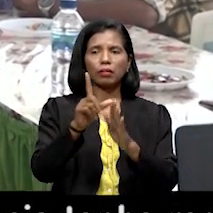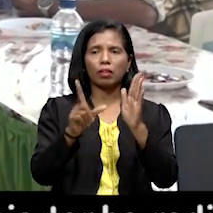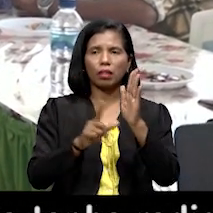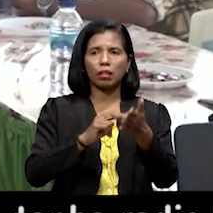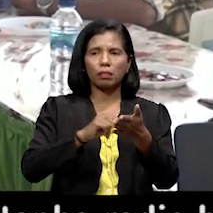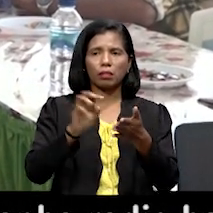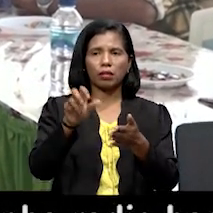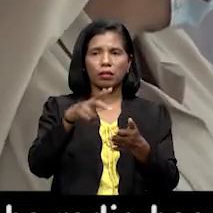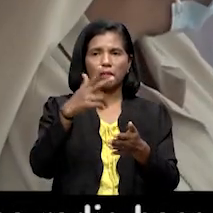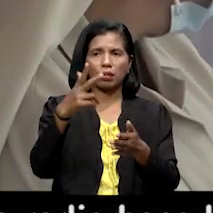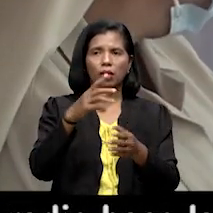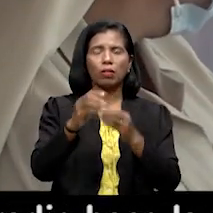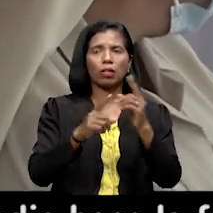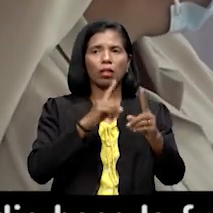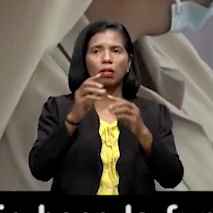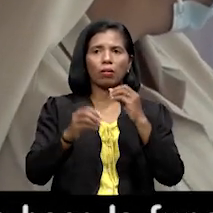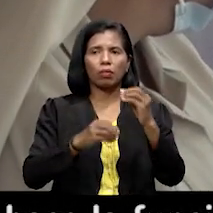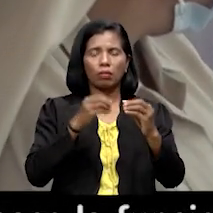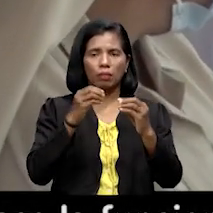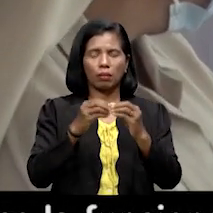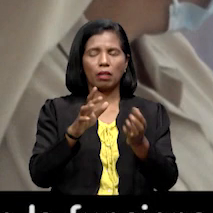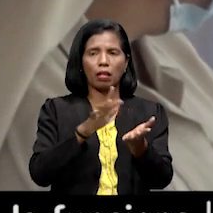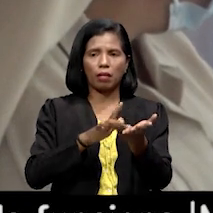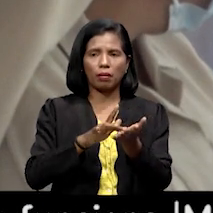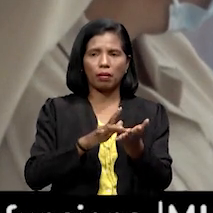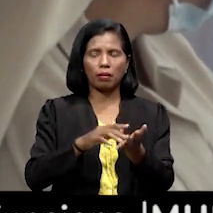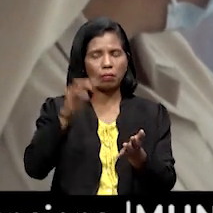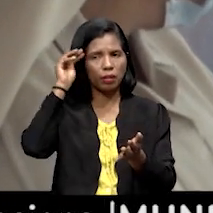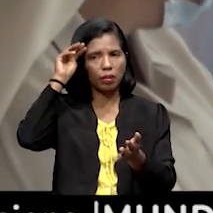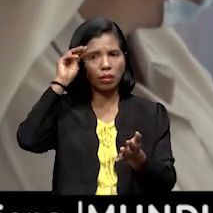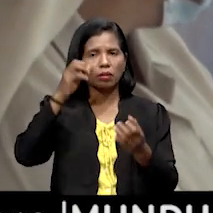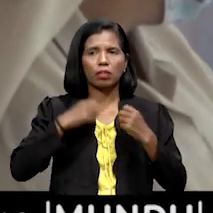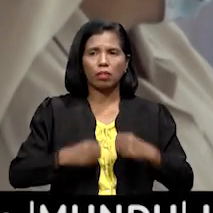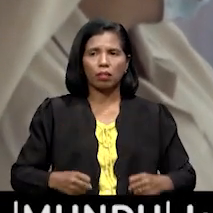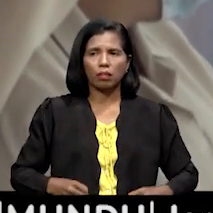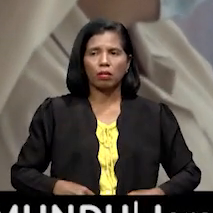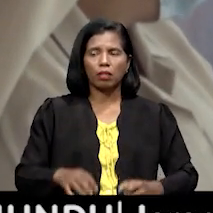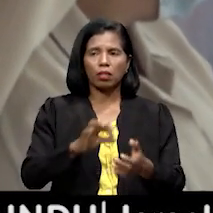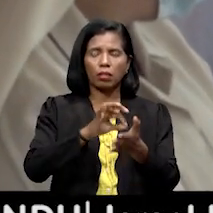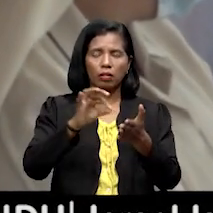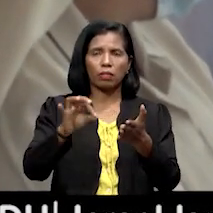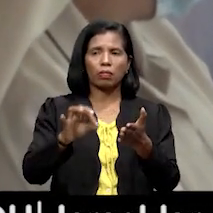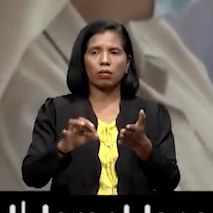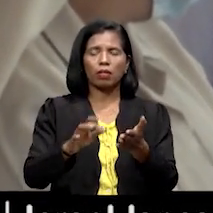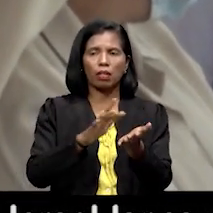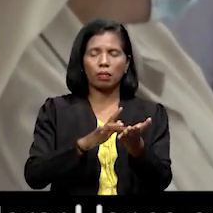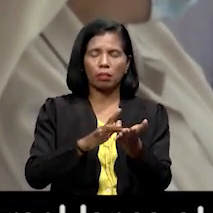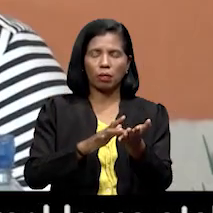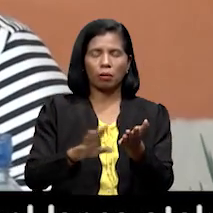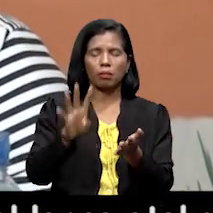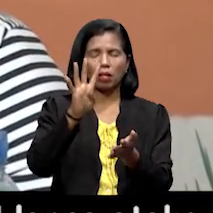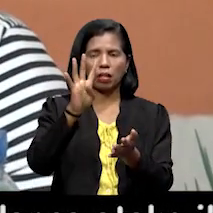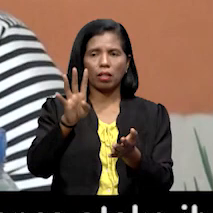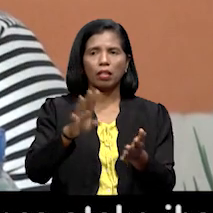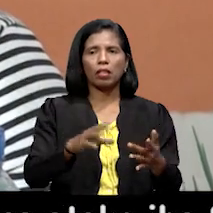hat qualia kona ba regulamento ba ai moro no ne ministério saudi mos registra ona ai moro tradicional hat liu liu basira